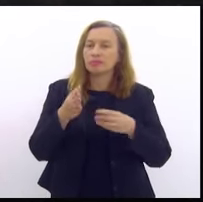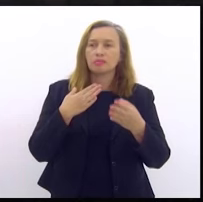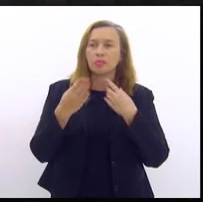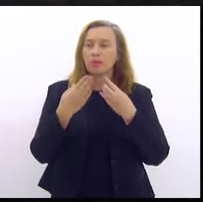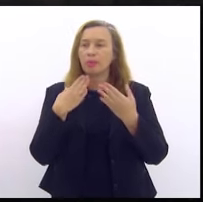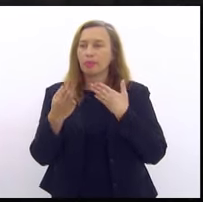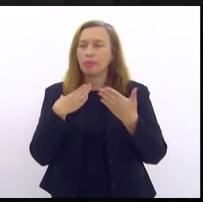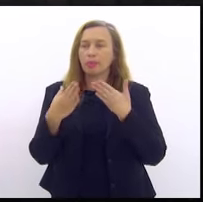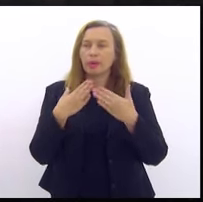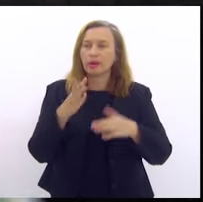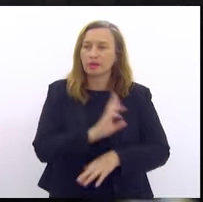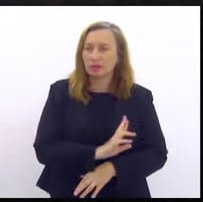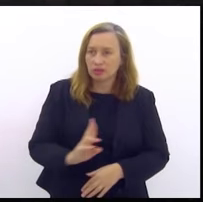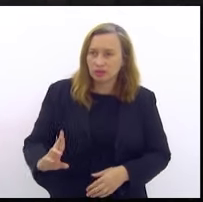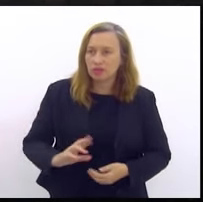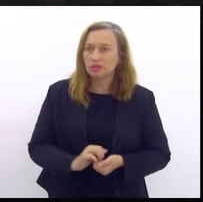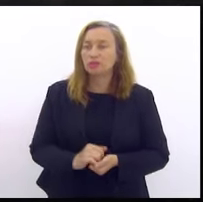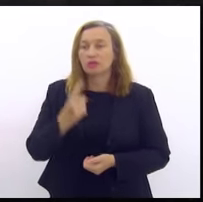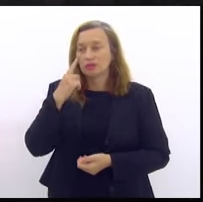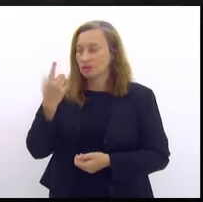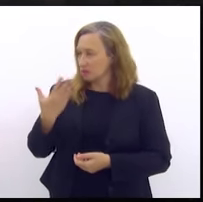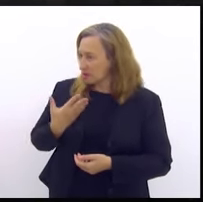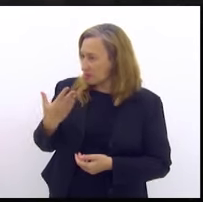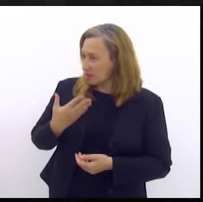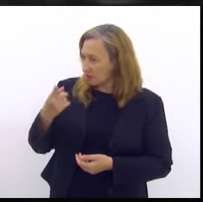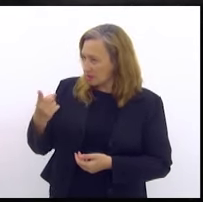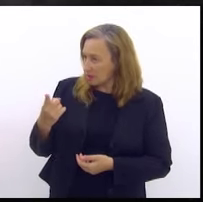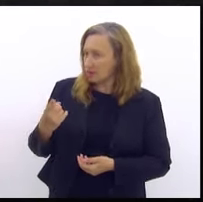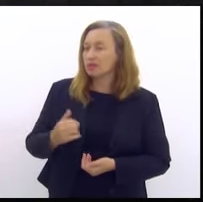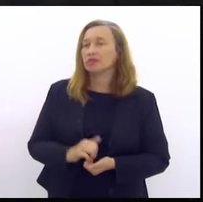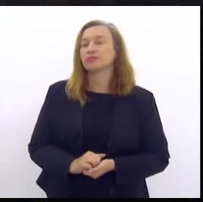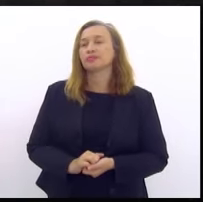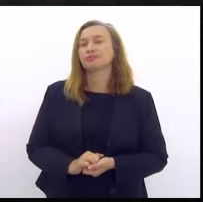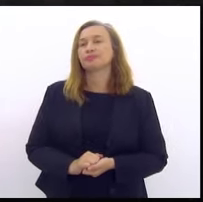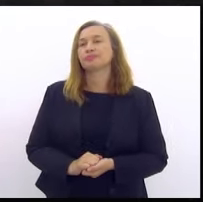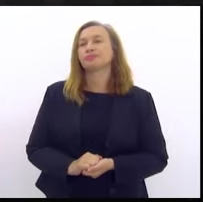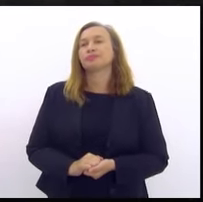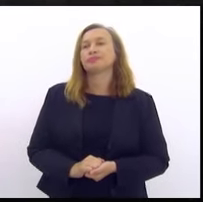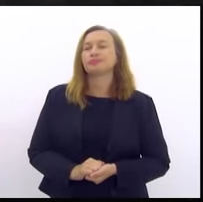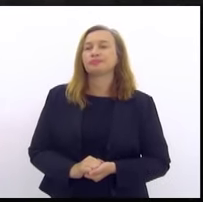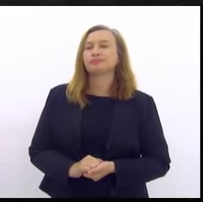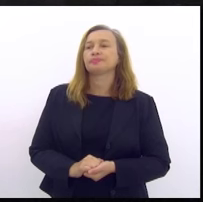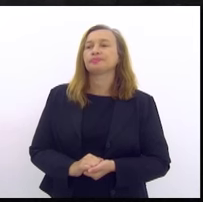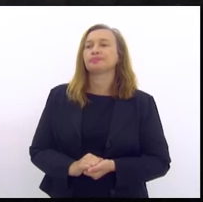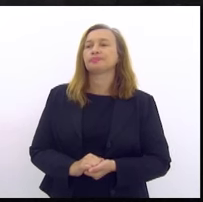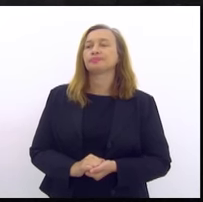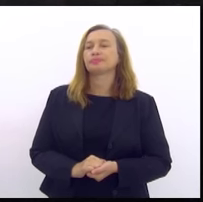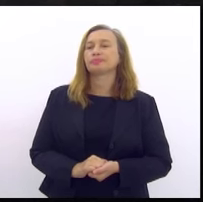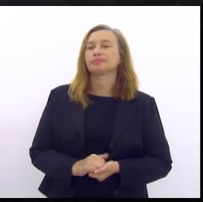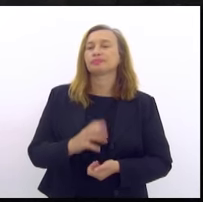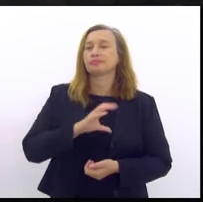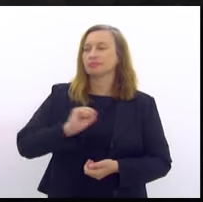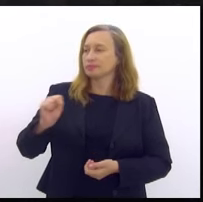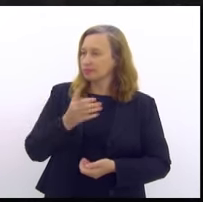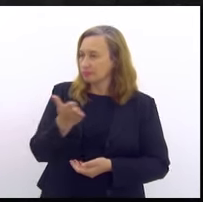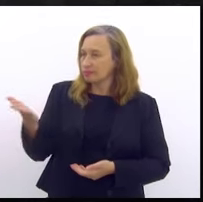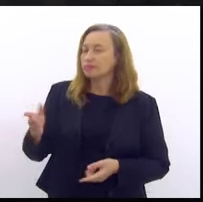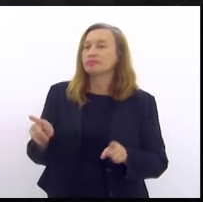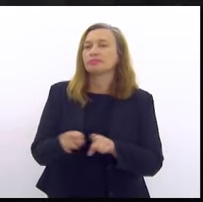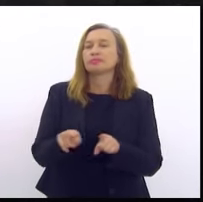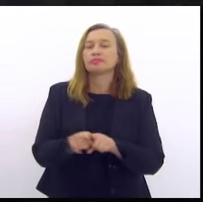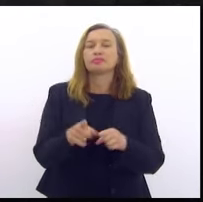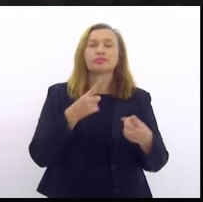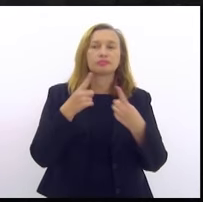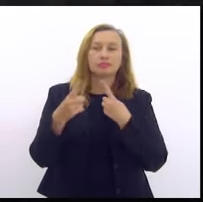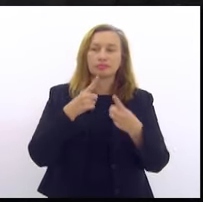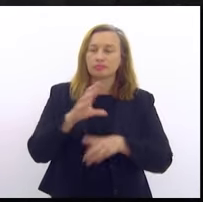interreligioso. Vejo aqui as companheiras e o companheiro. Um axé para vocês. E nós fizemos o debate